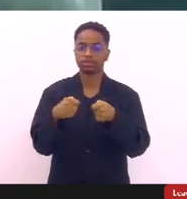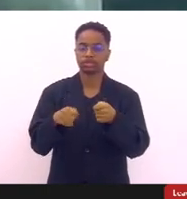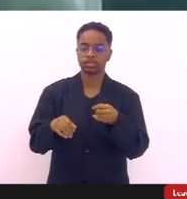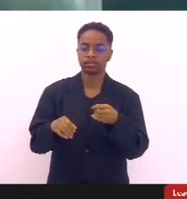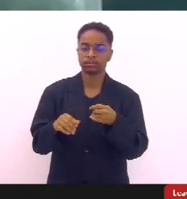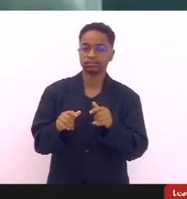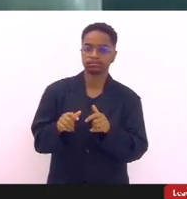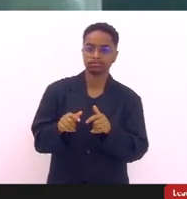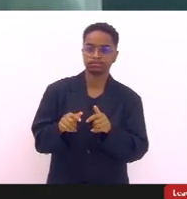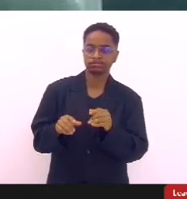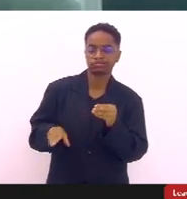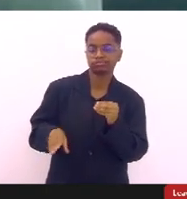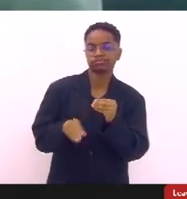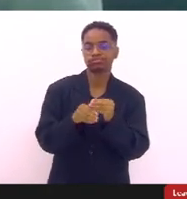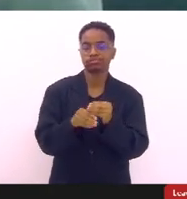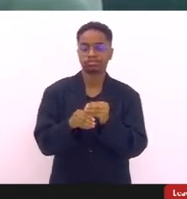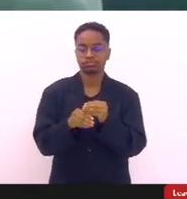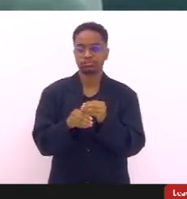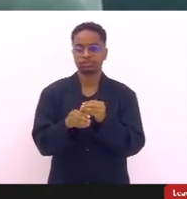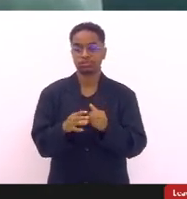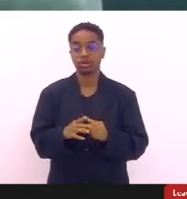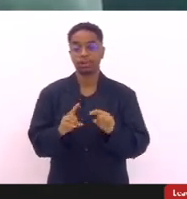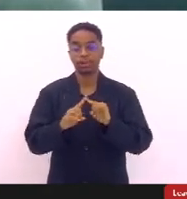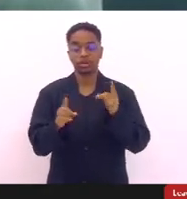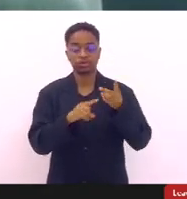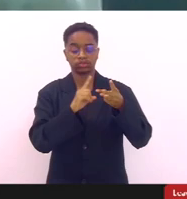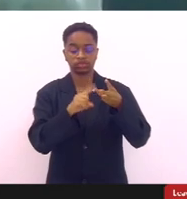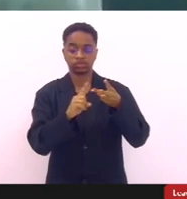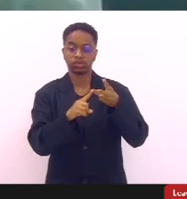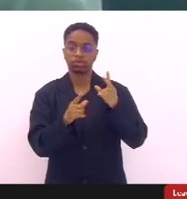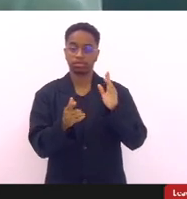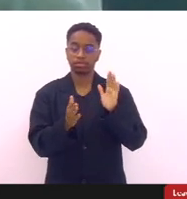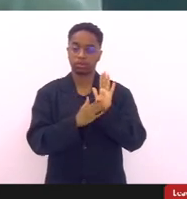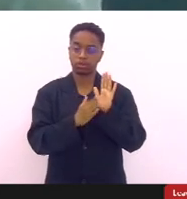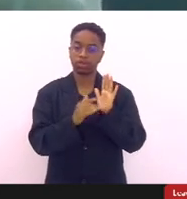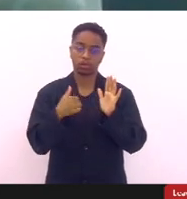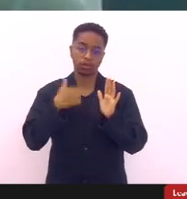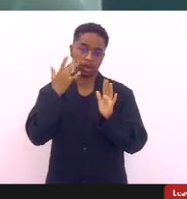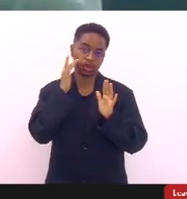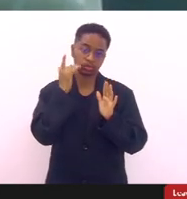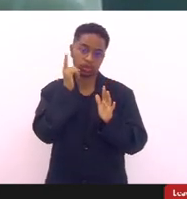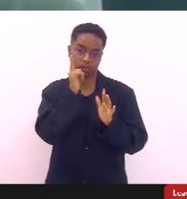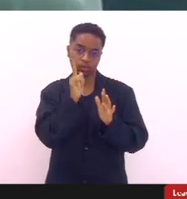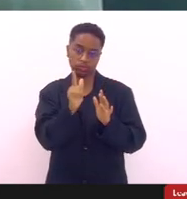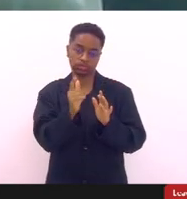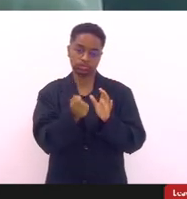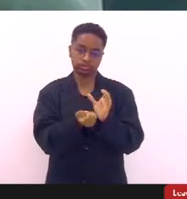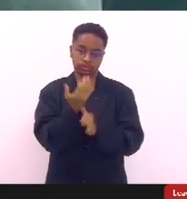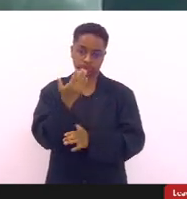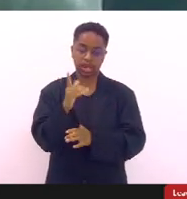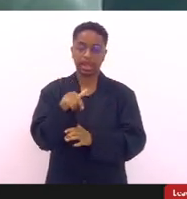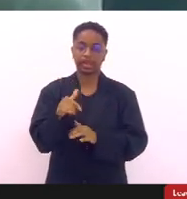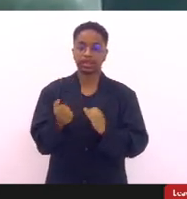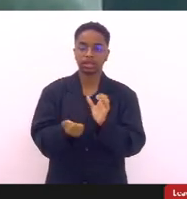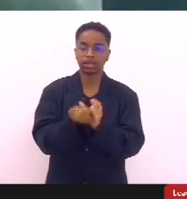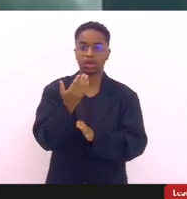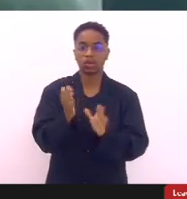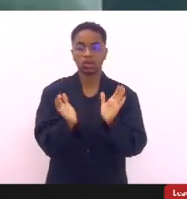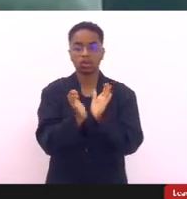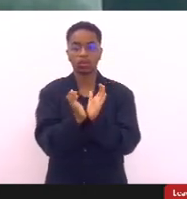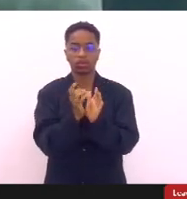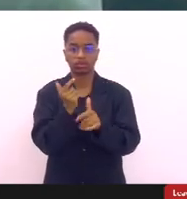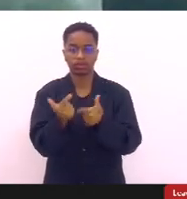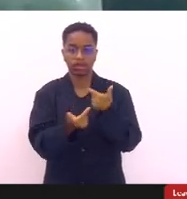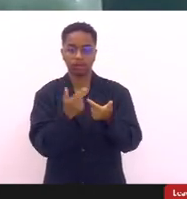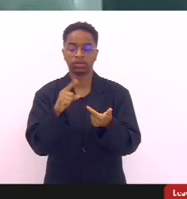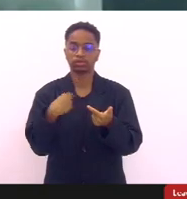prazo. Mas a segunda proposta, eu acho que a gente tem governabilidade, que pode ser por uma resolução do secretário, criar esse grupo, e a gente